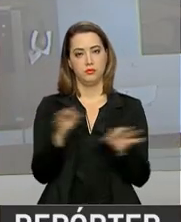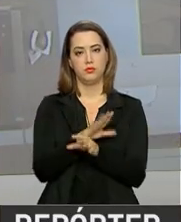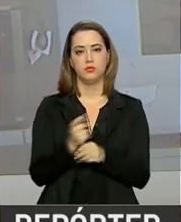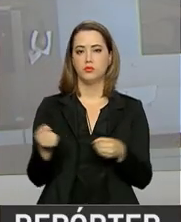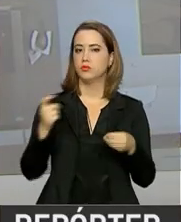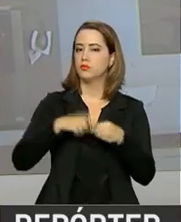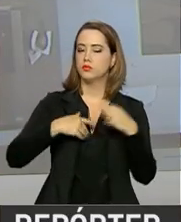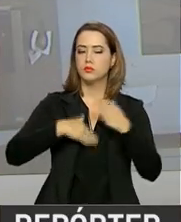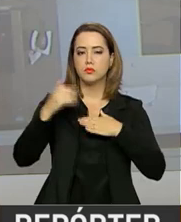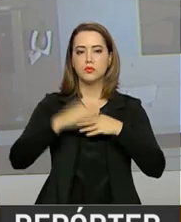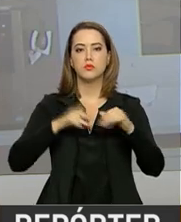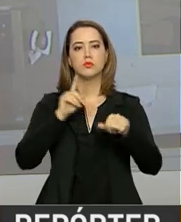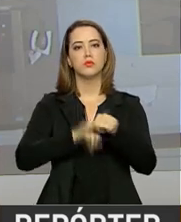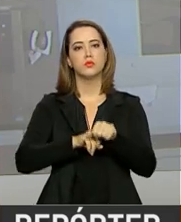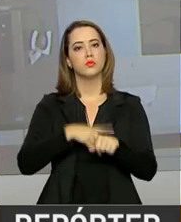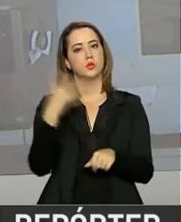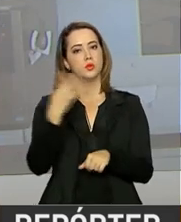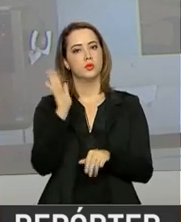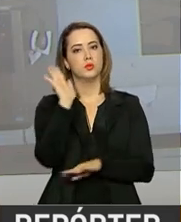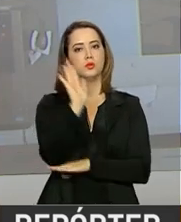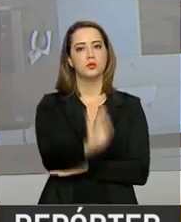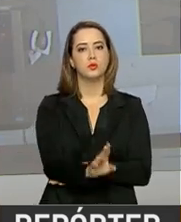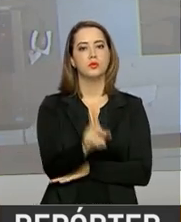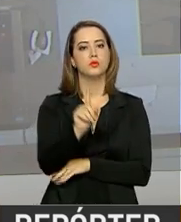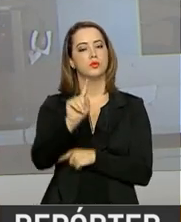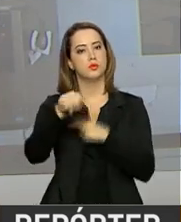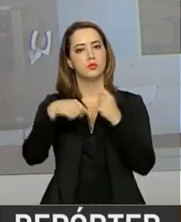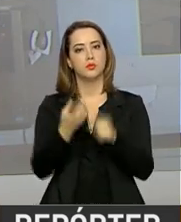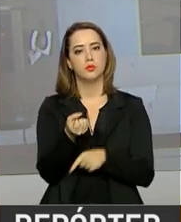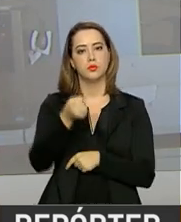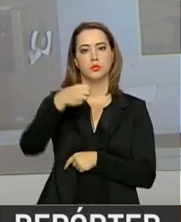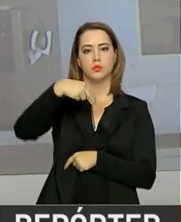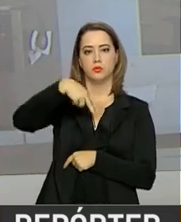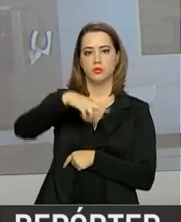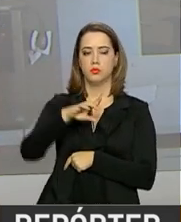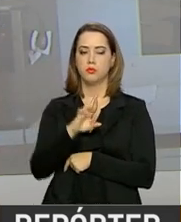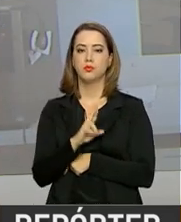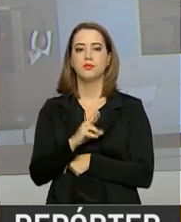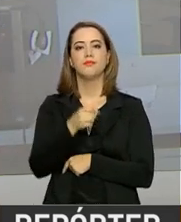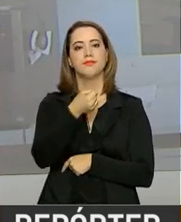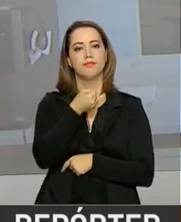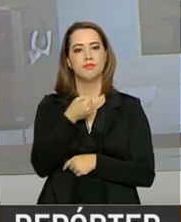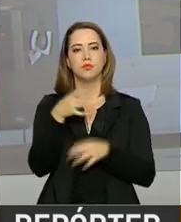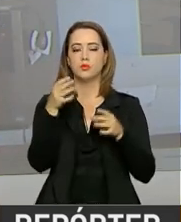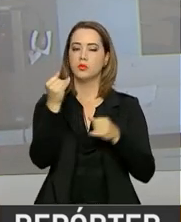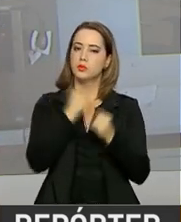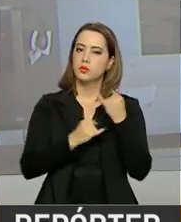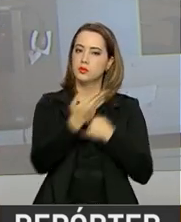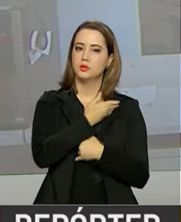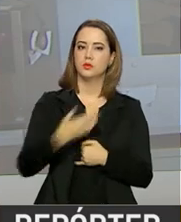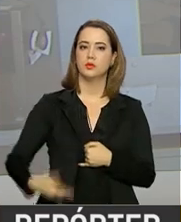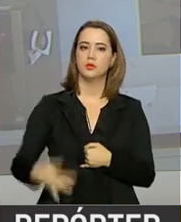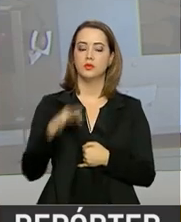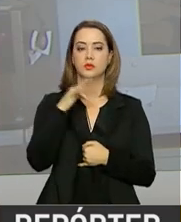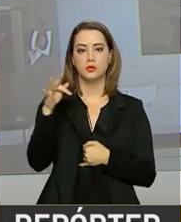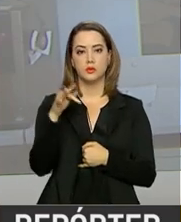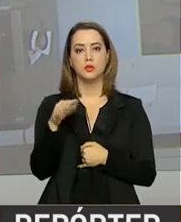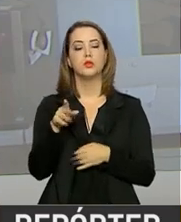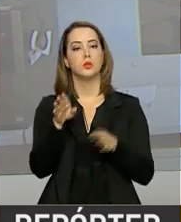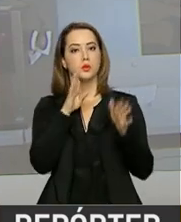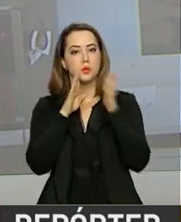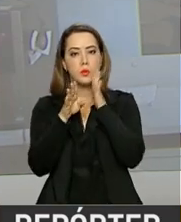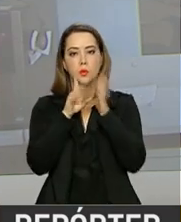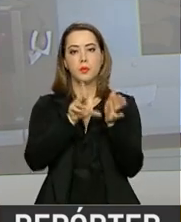voltamos a qualquer momento ou às 4 da tarde na próxima edição do repórter NBR com as notícias do governo federal acompanha as